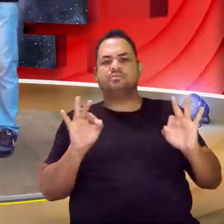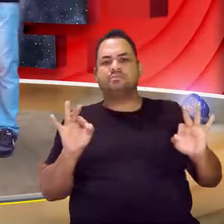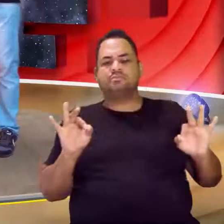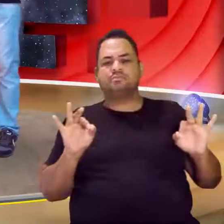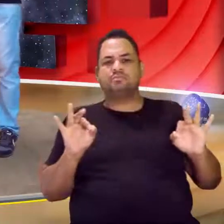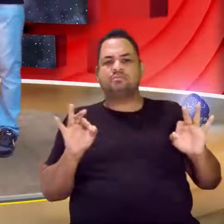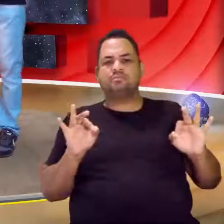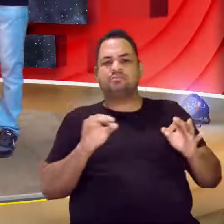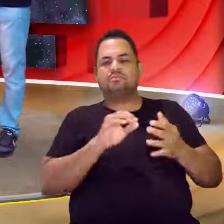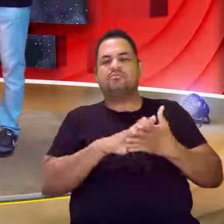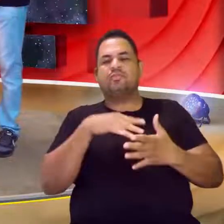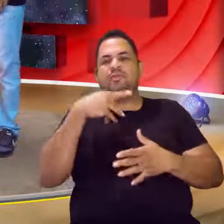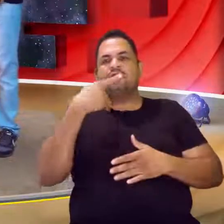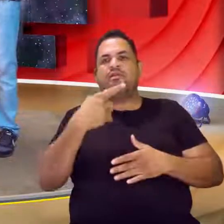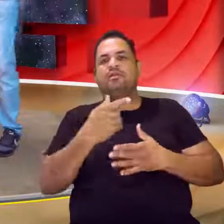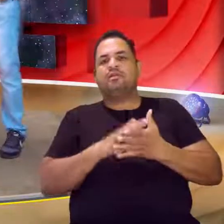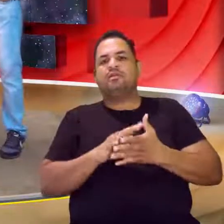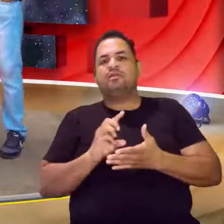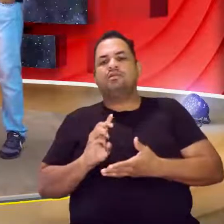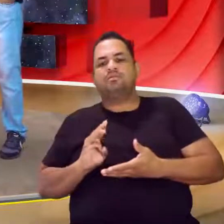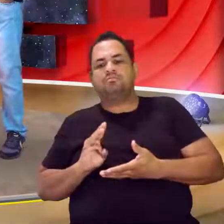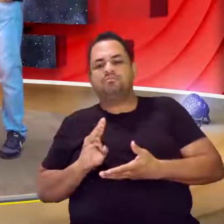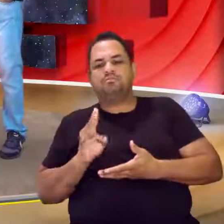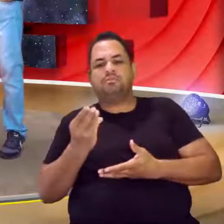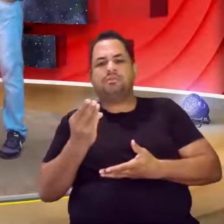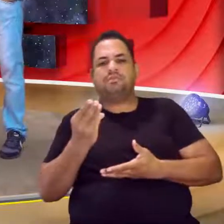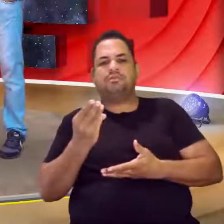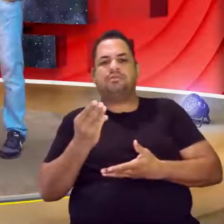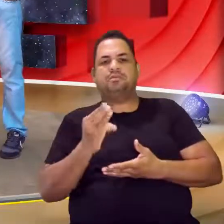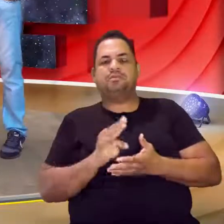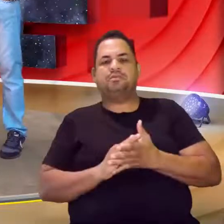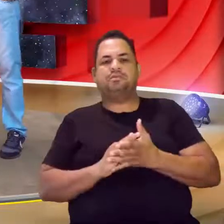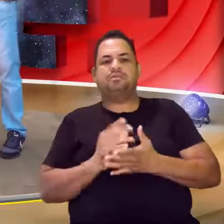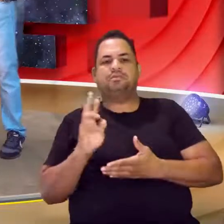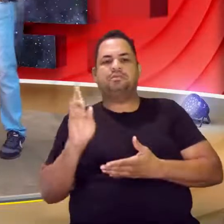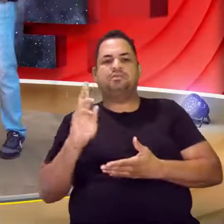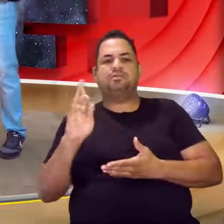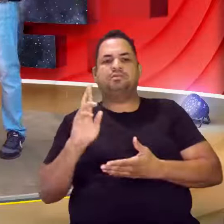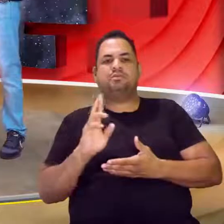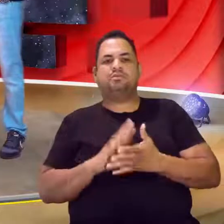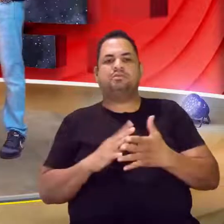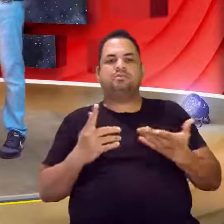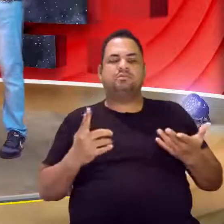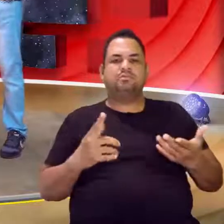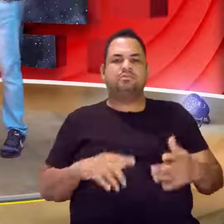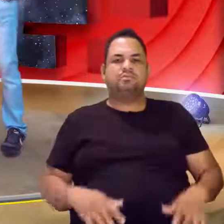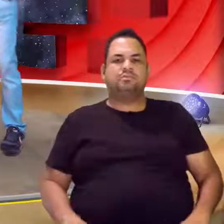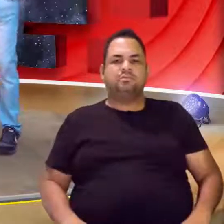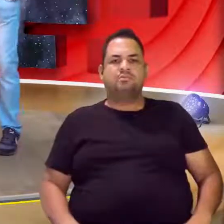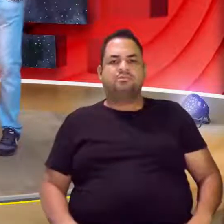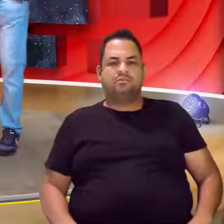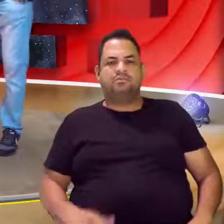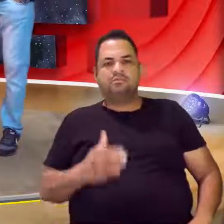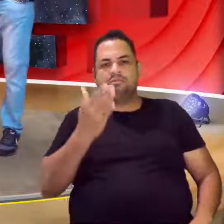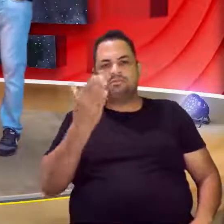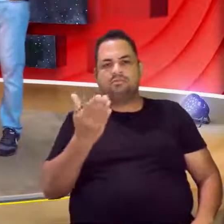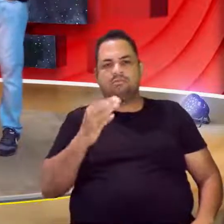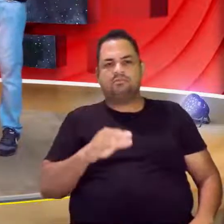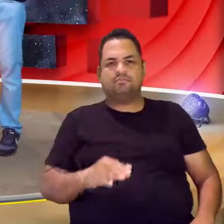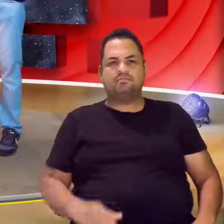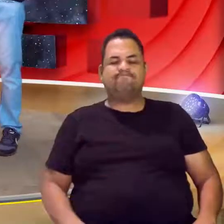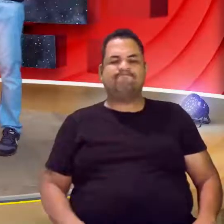Muito tá falando simples. Em milhões, né? Em milhões de reais, mas nem abordou números grandes. Então ficou aqui